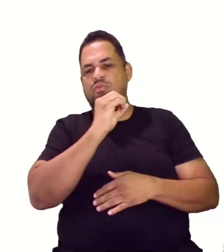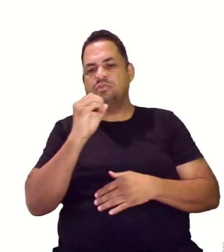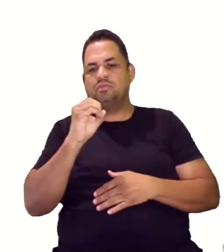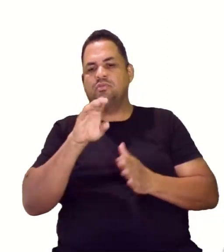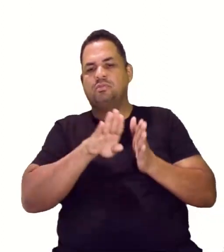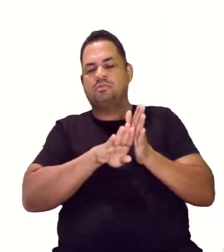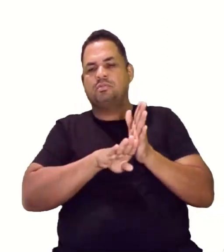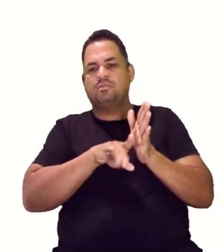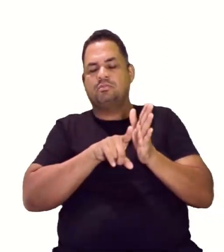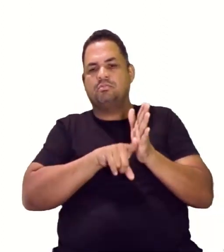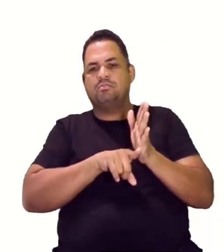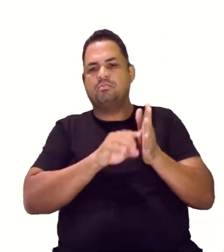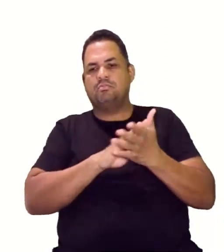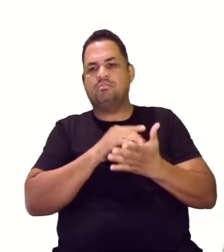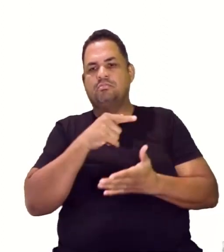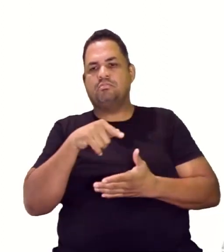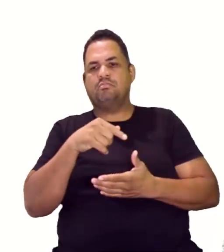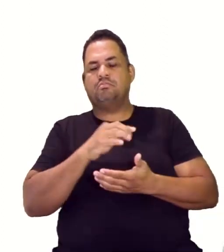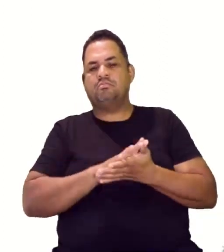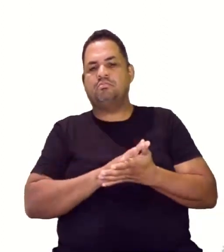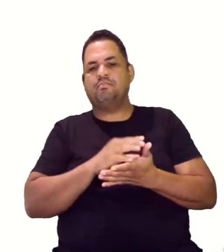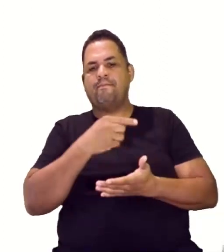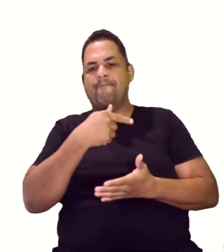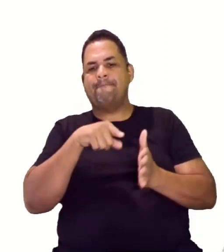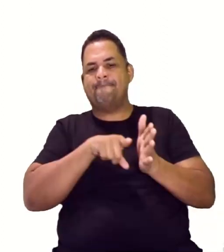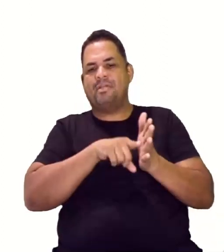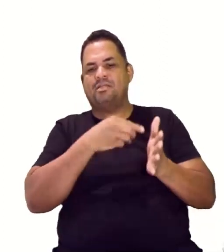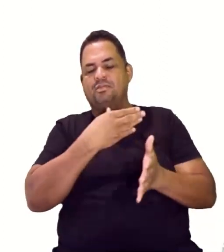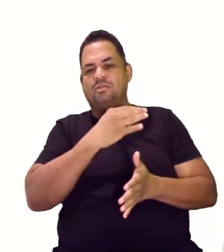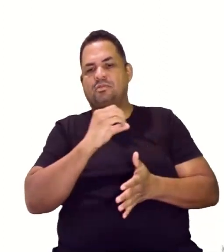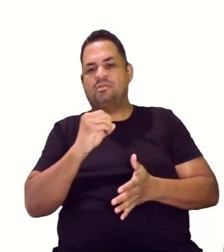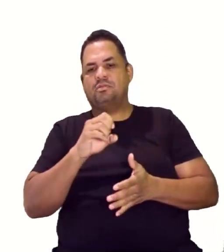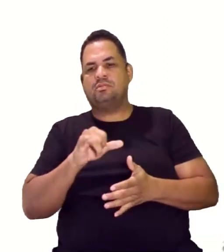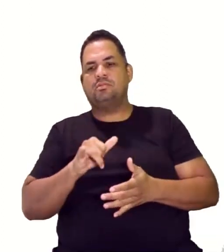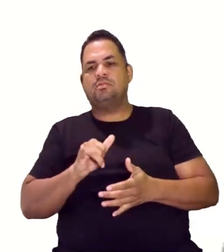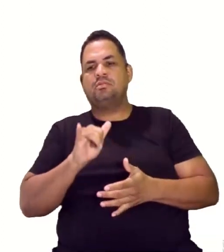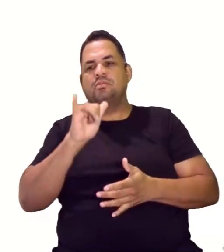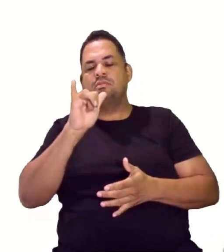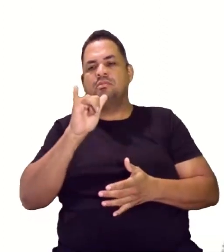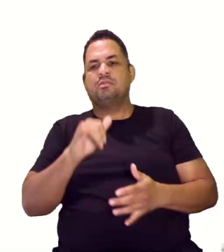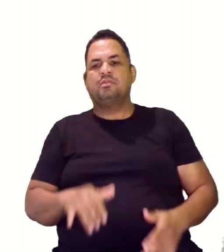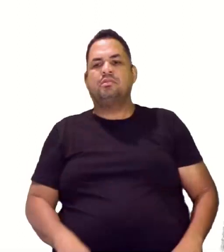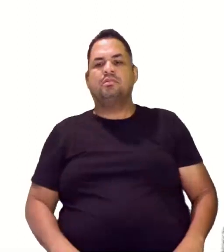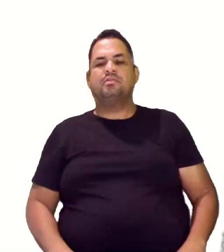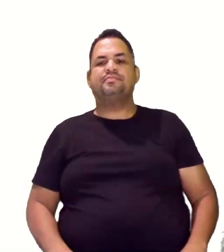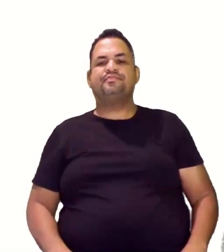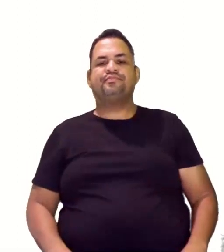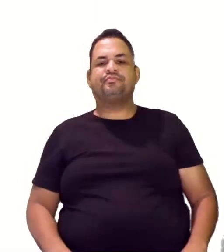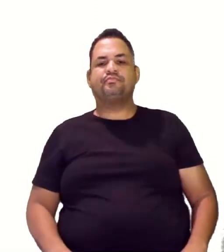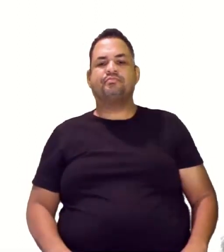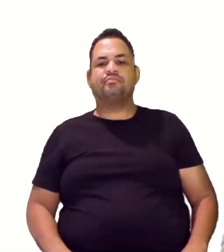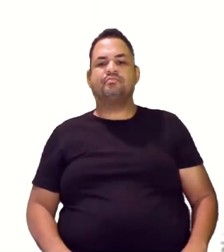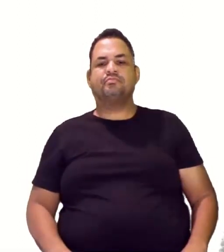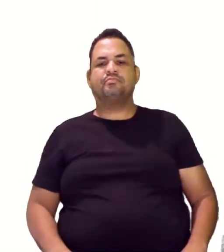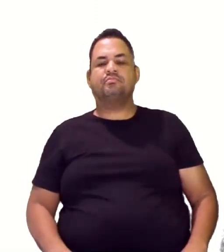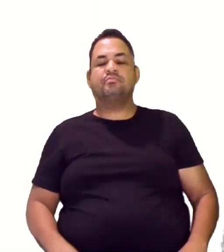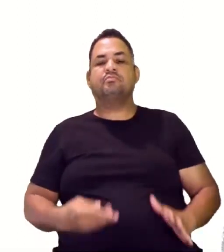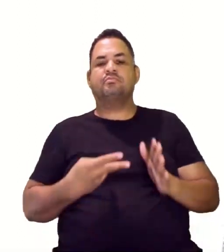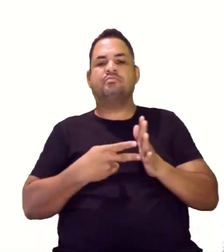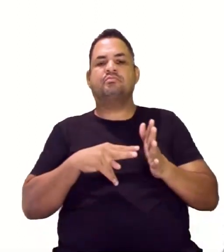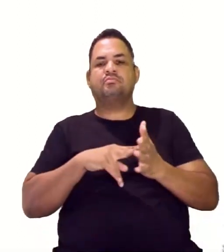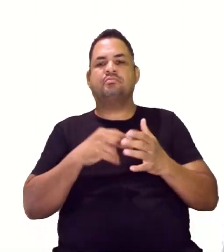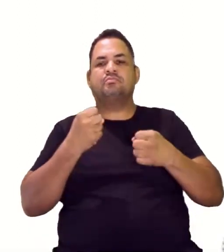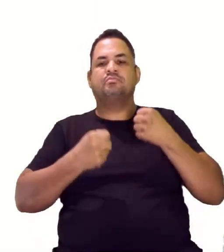coordenada 200 para X e menos 40 para Y, né? Ou seja, o que isso significa?